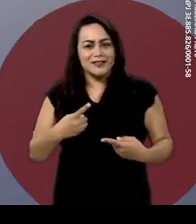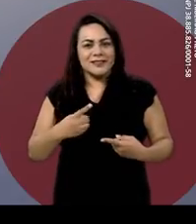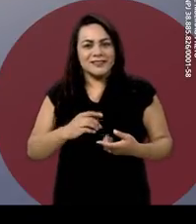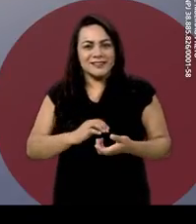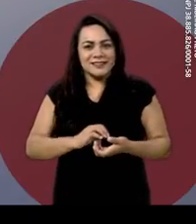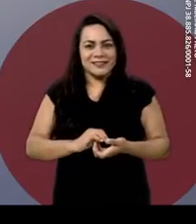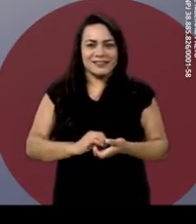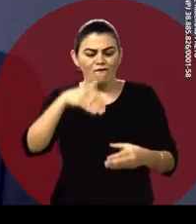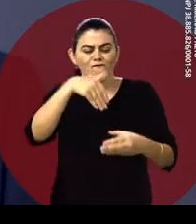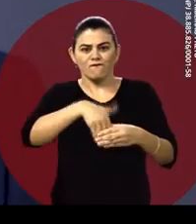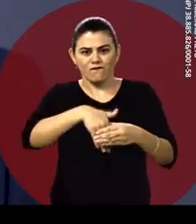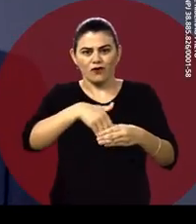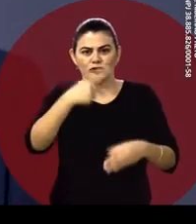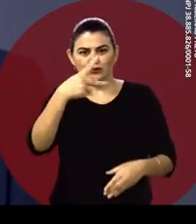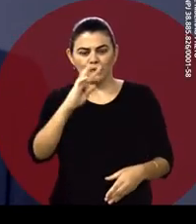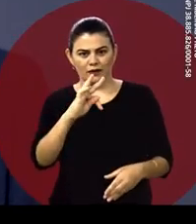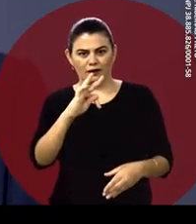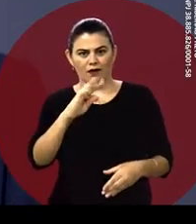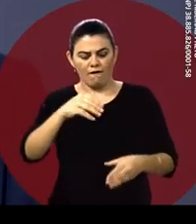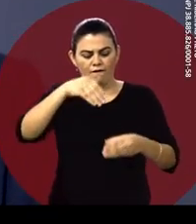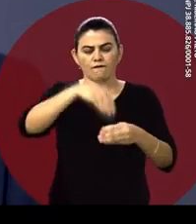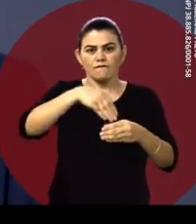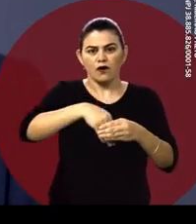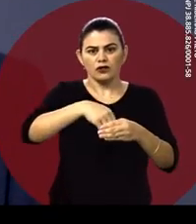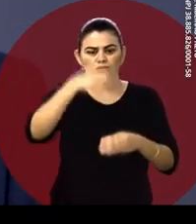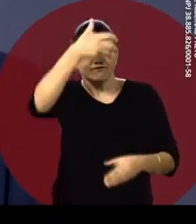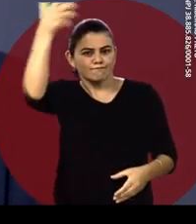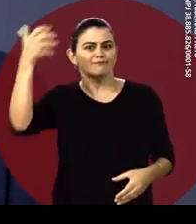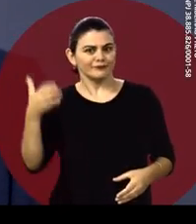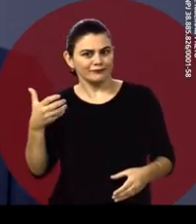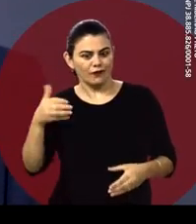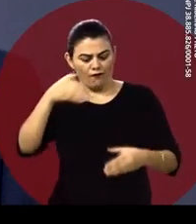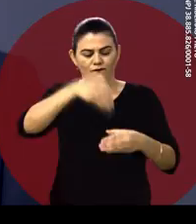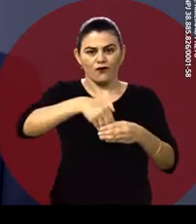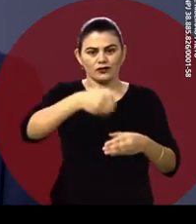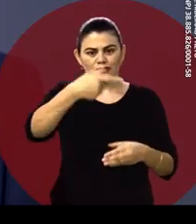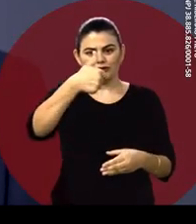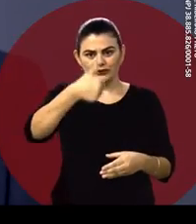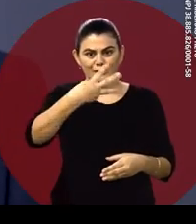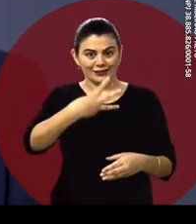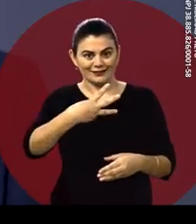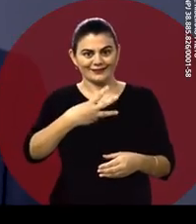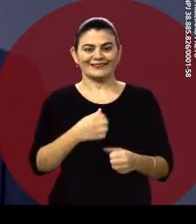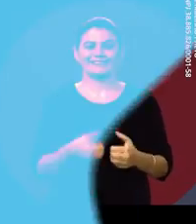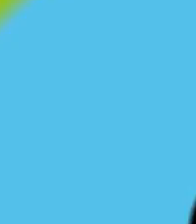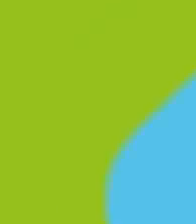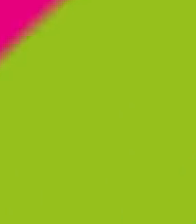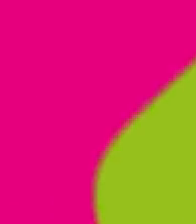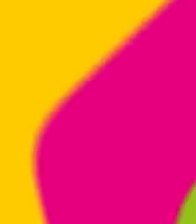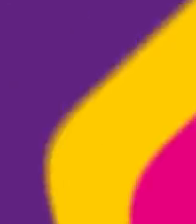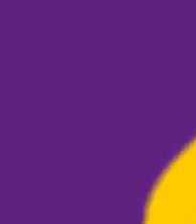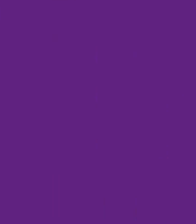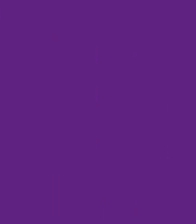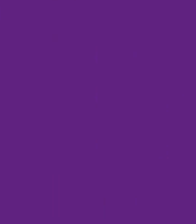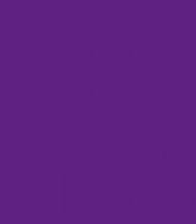a nossa coerência. Vote no Partido dos Trabalhadores. Vote Antônio Machado. Vote 13.